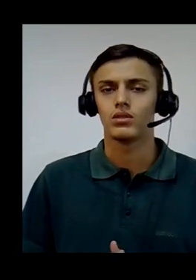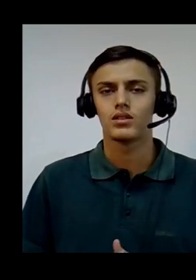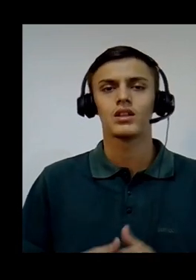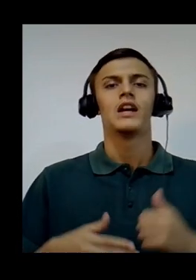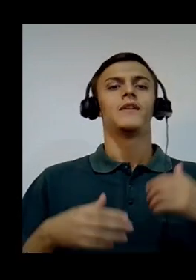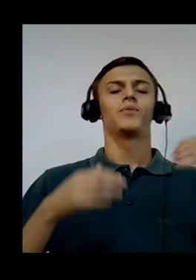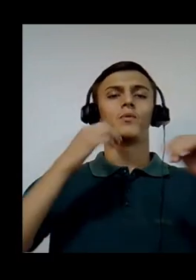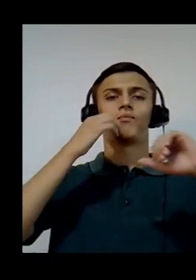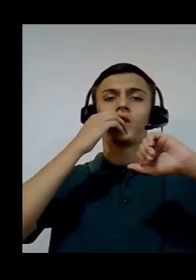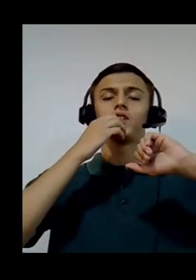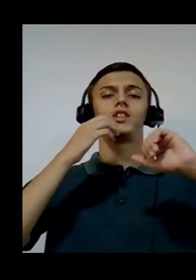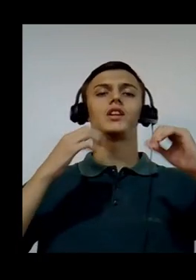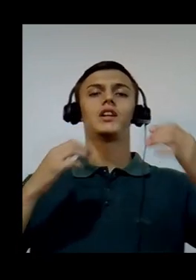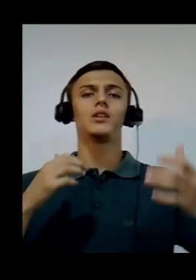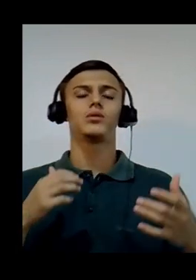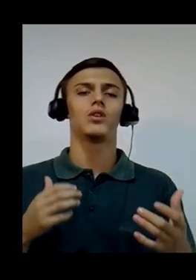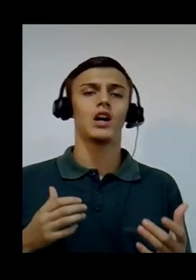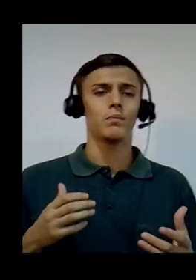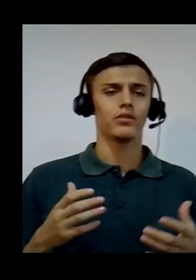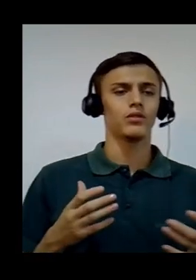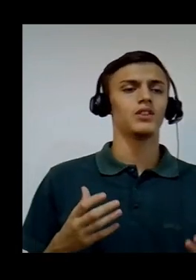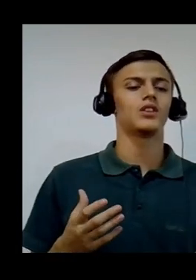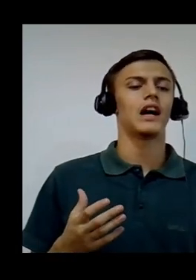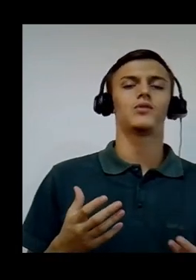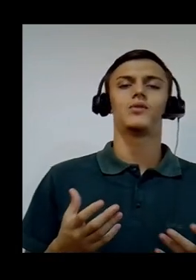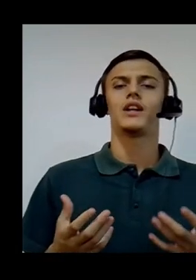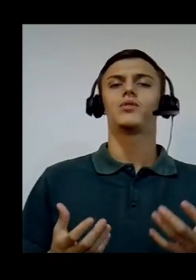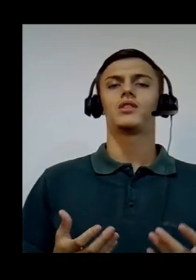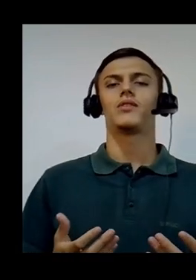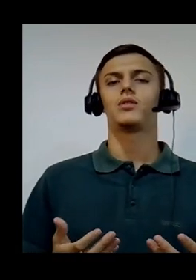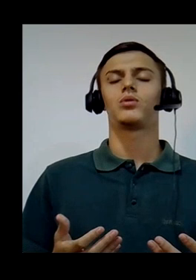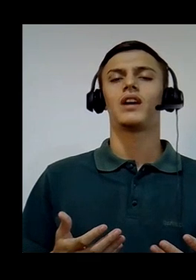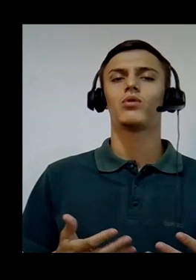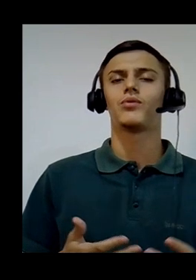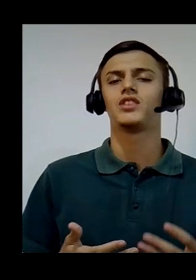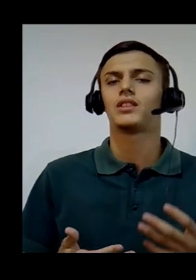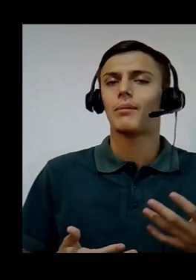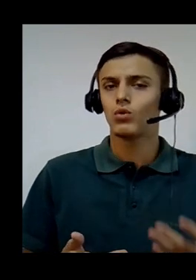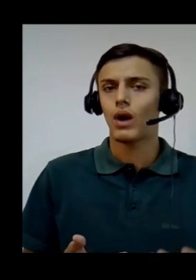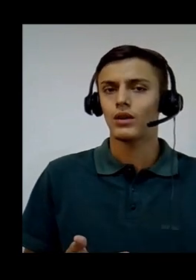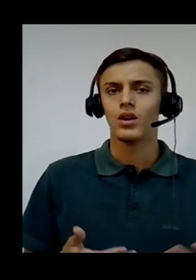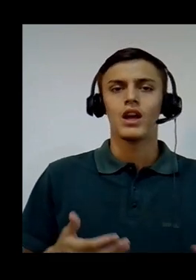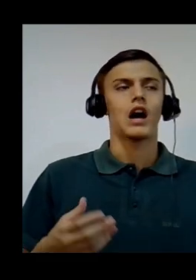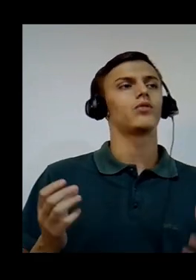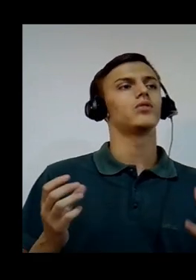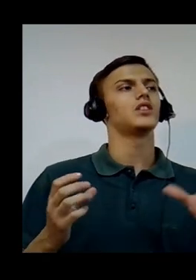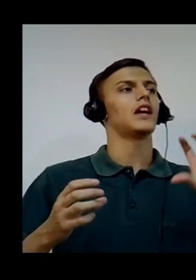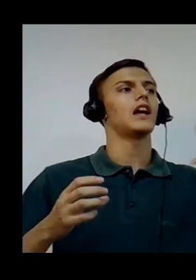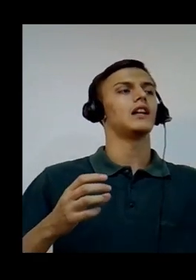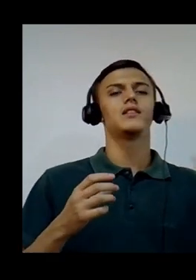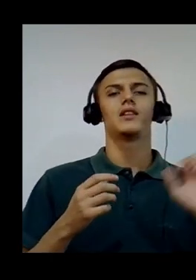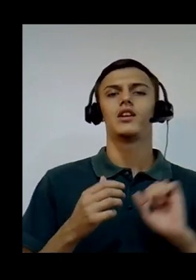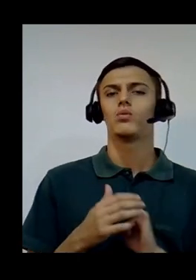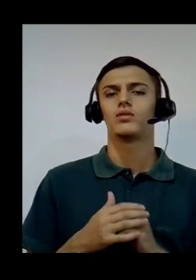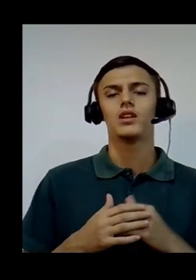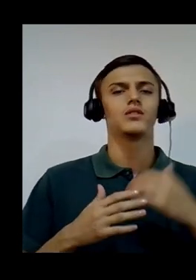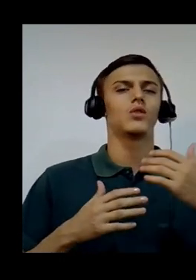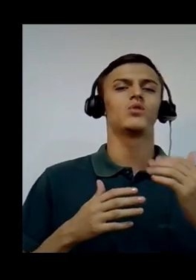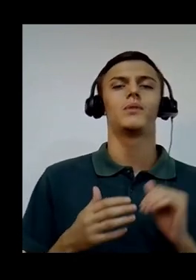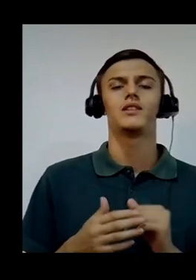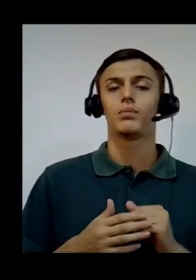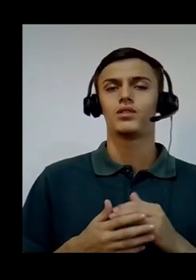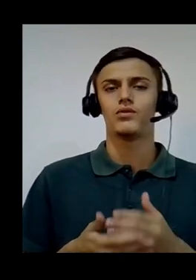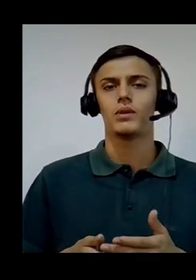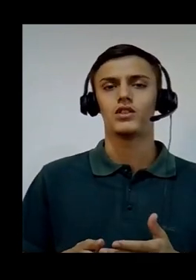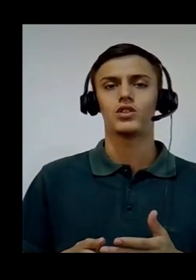nossos trabalhadores. Então, você chegando no local, provavelmente a atividade que você vai executar é algo que você já está habituado, algo que você já realiza ali há alguns